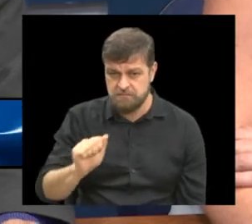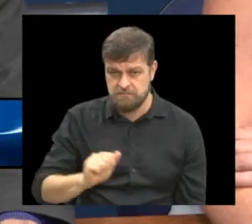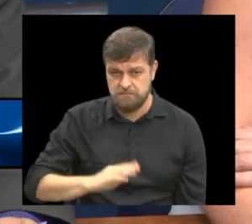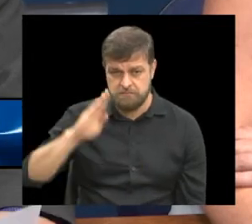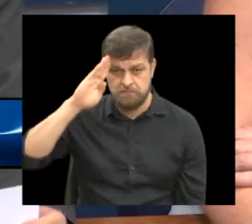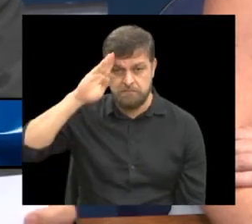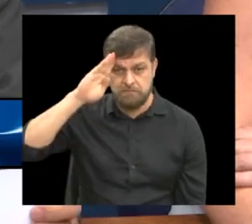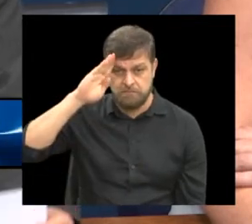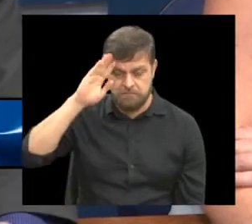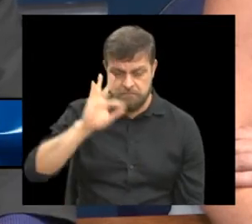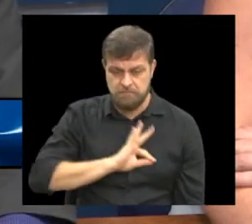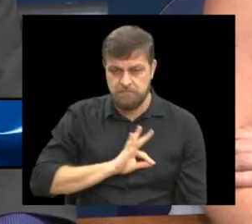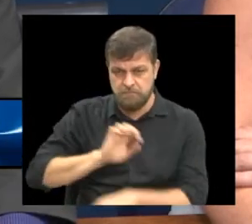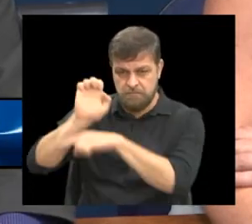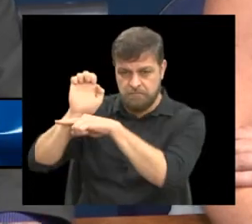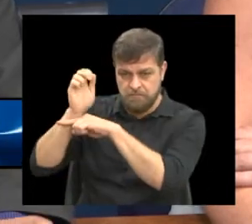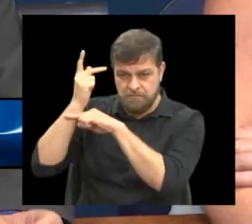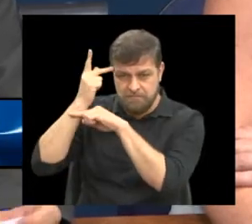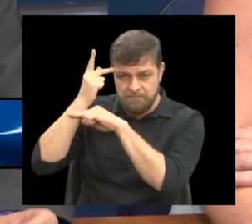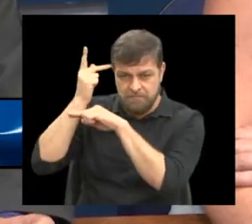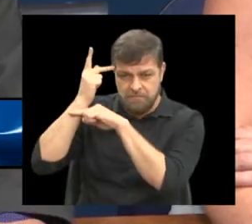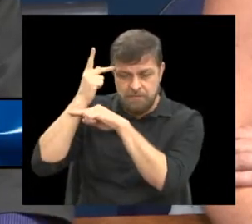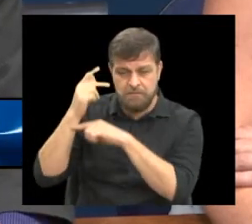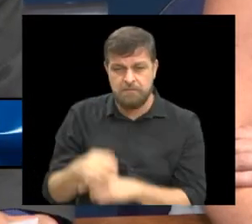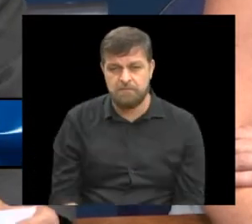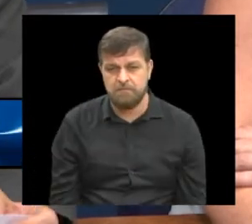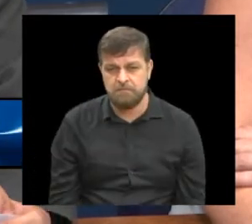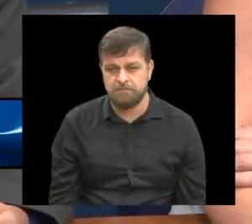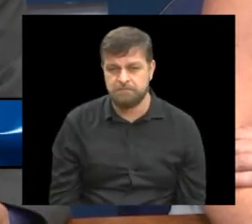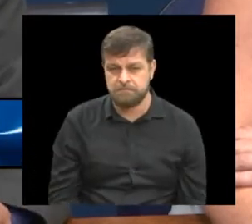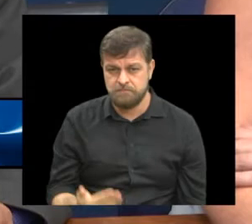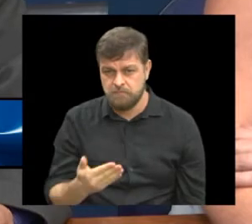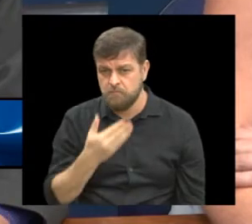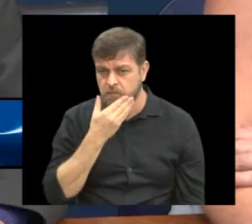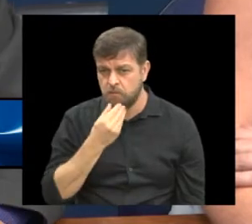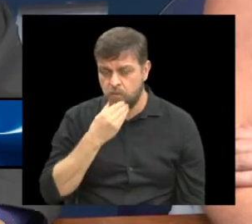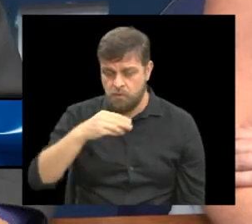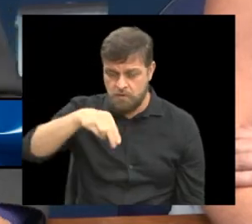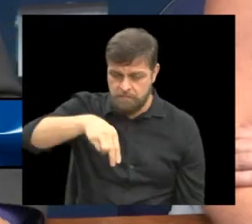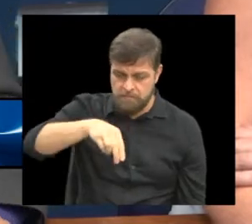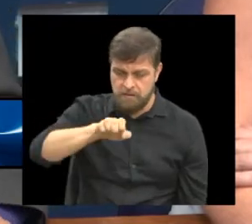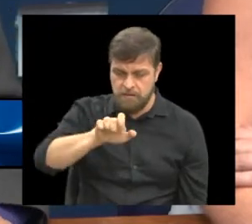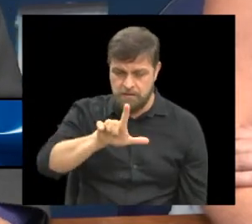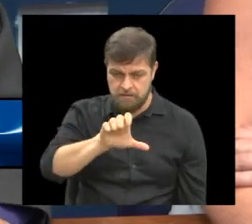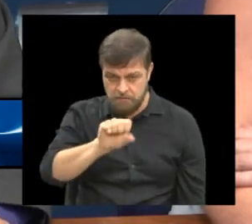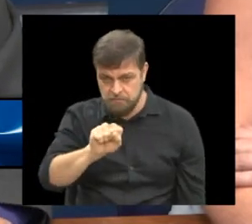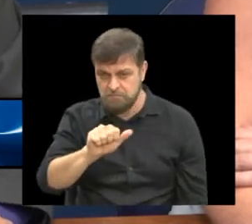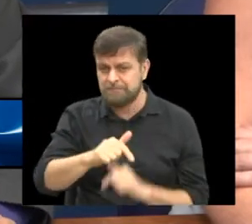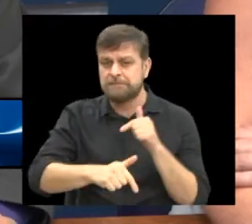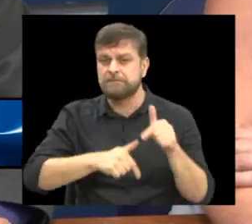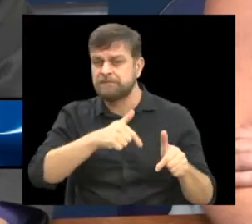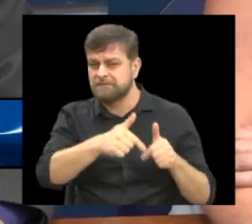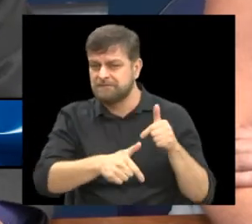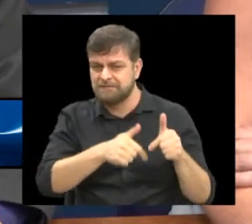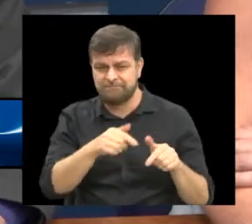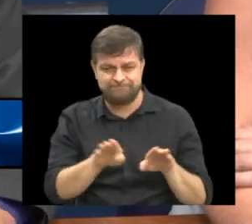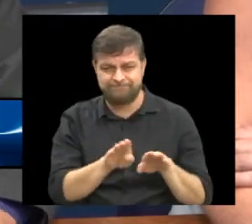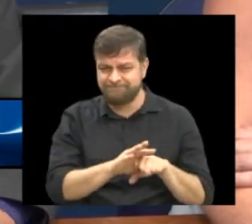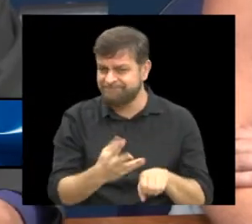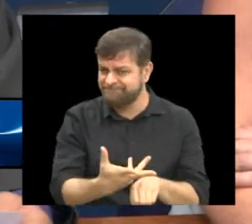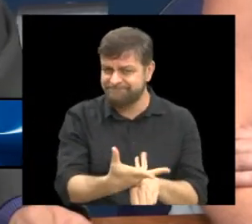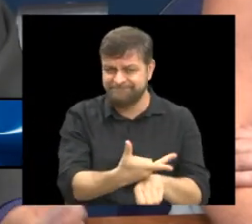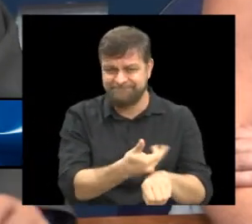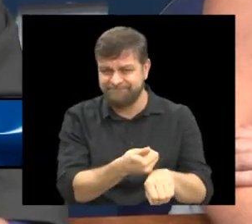Polícia Militar do Estado de São Paulo. Cris, o Nelson também, ele tem um trabalho espetacular